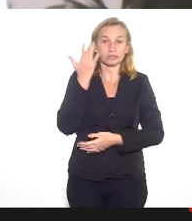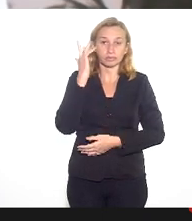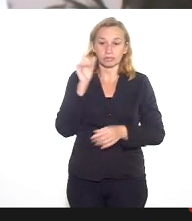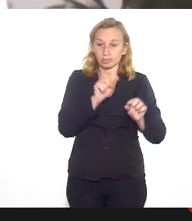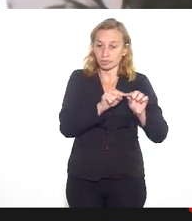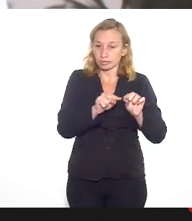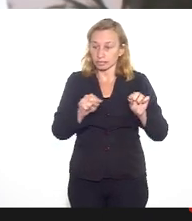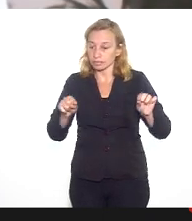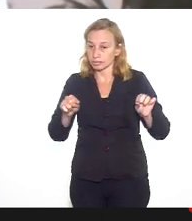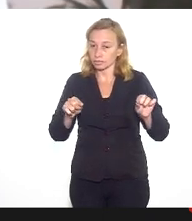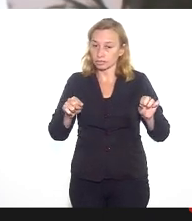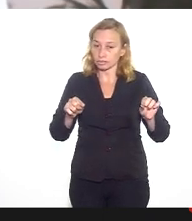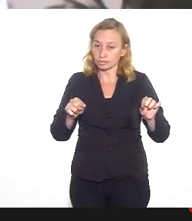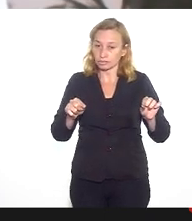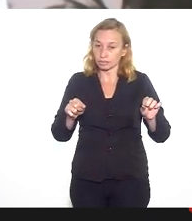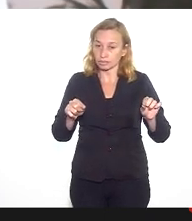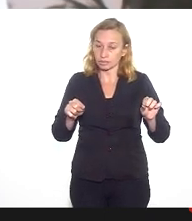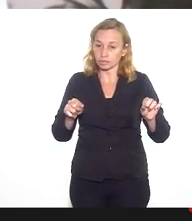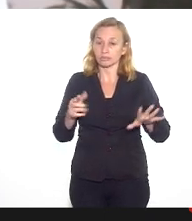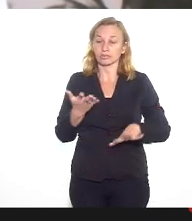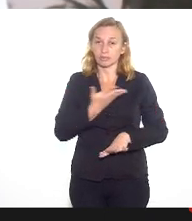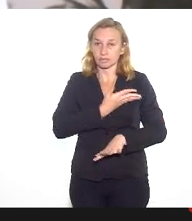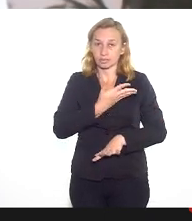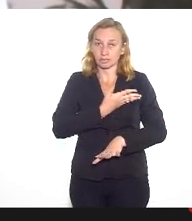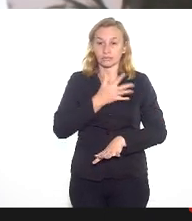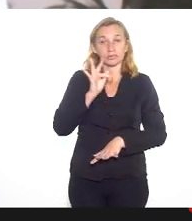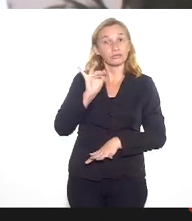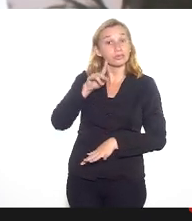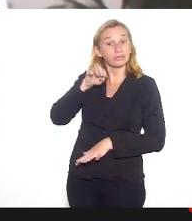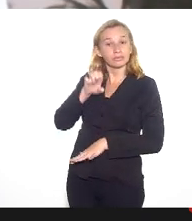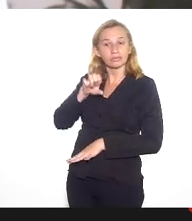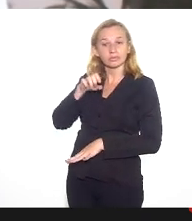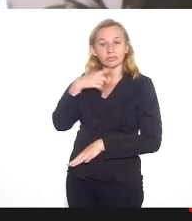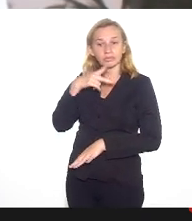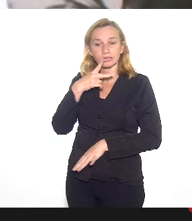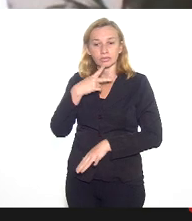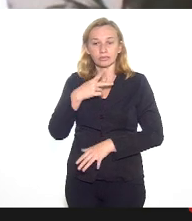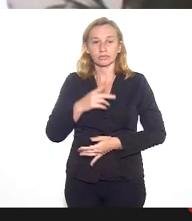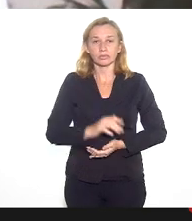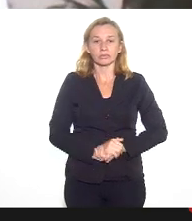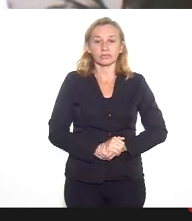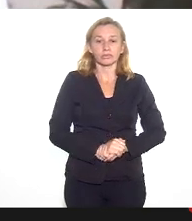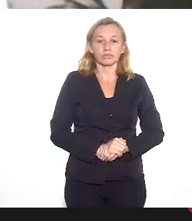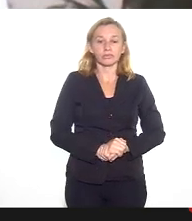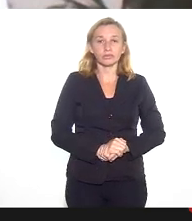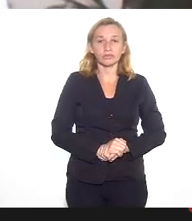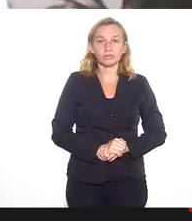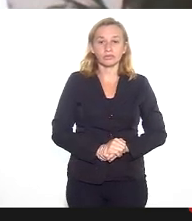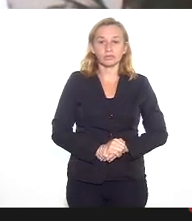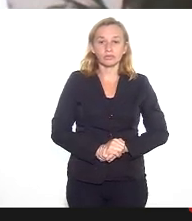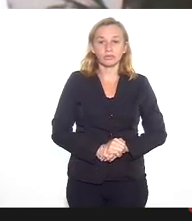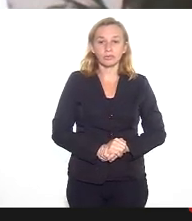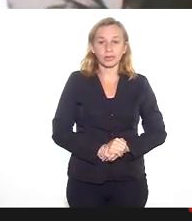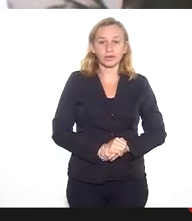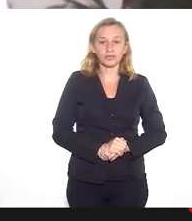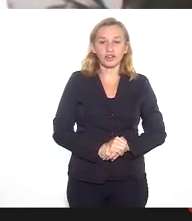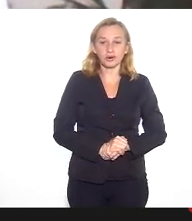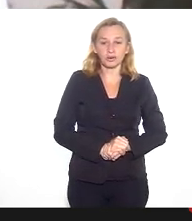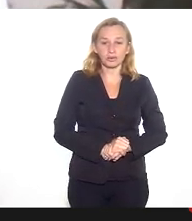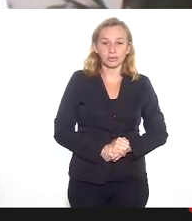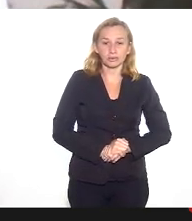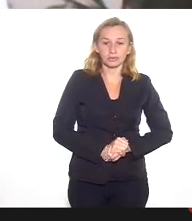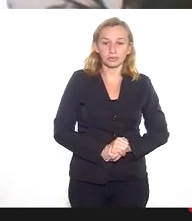linha do que meu colega Felipe falou aqui. Tá bom? Não sei se ficou alguma dúvida nisso. Se não, a